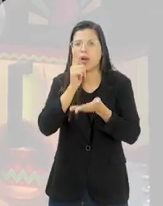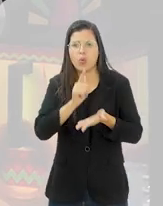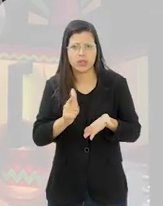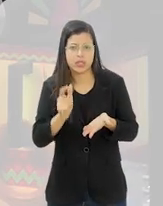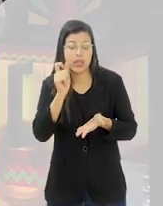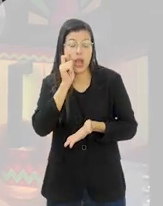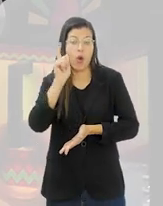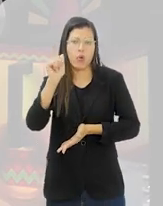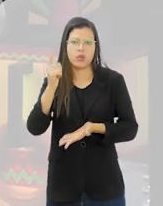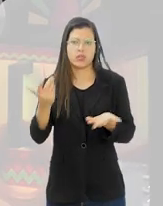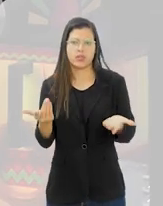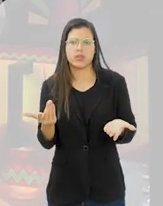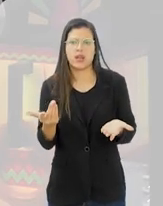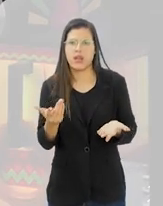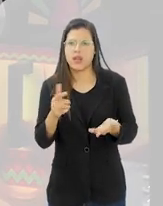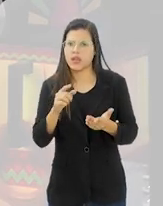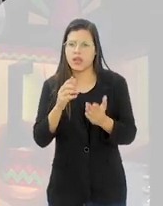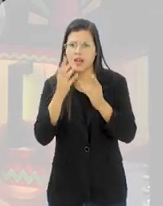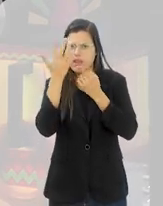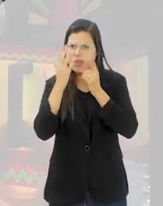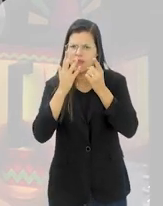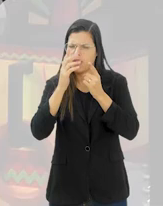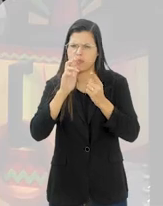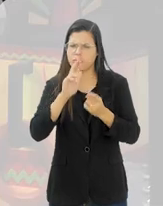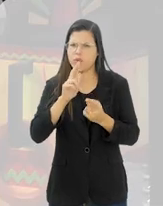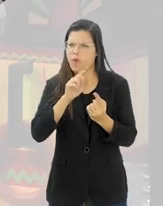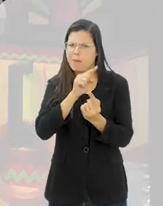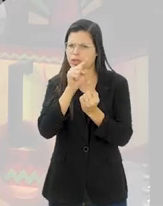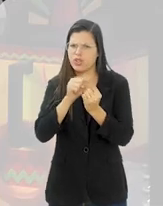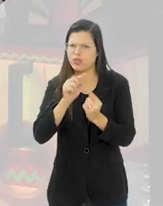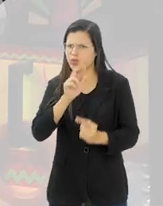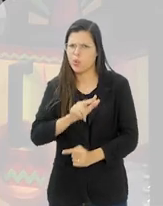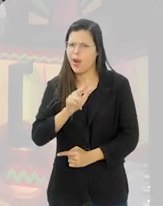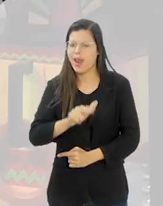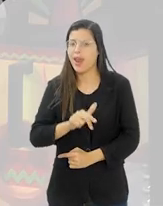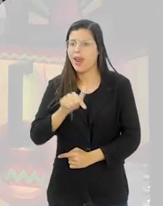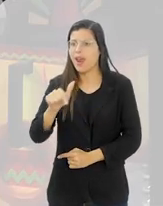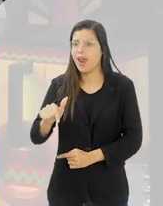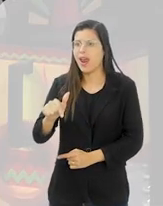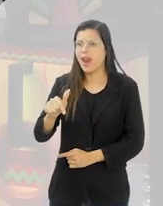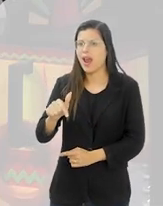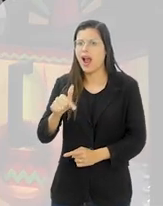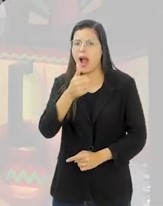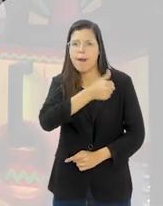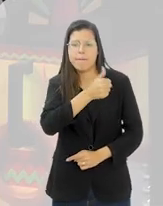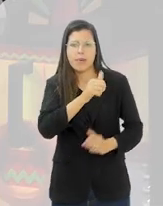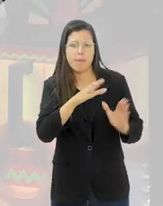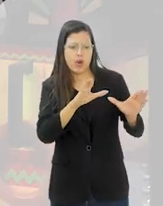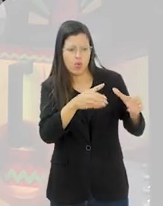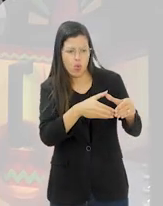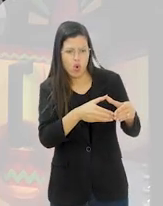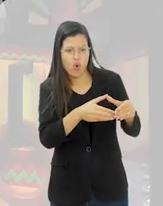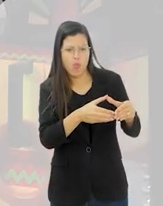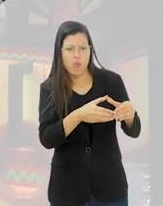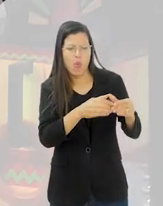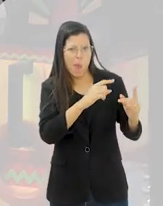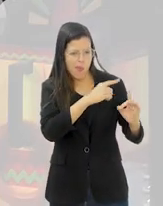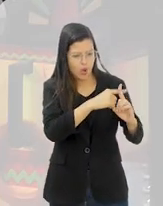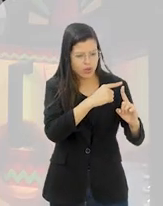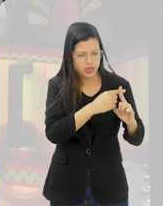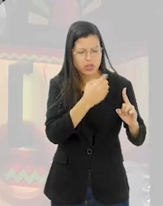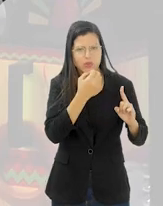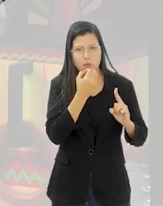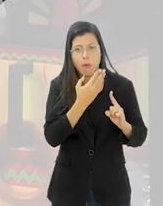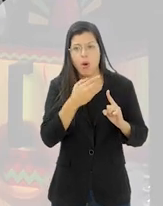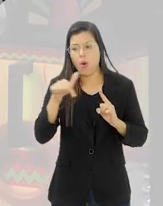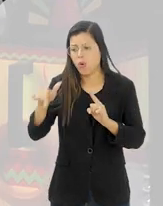E o carnaval não é para essa finalidade. É para todos verem os trabalhos de vocês, né? Por igual. Aí a primeira escola se beneficia, a sétima, ninguém